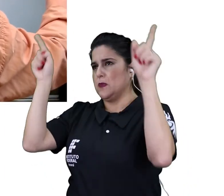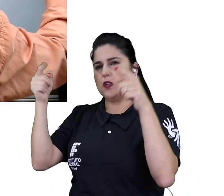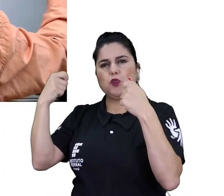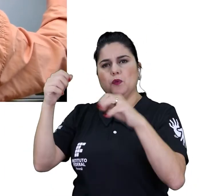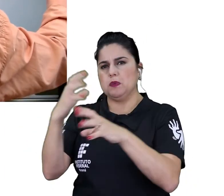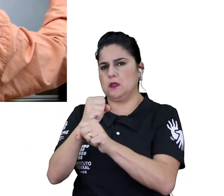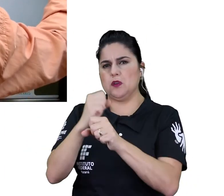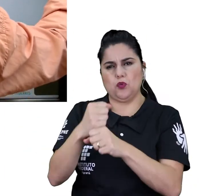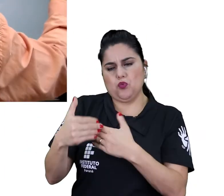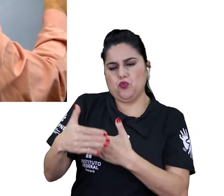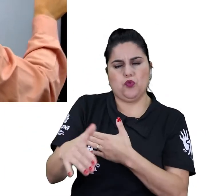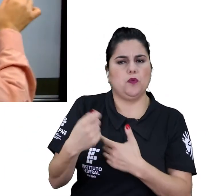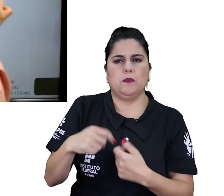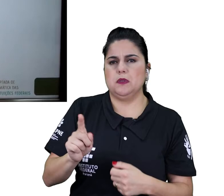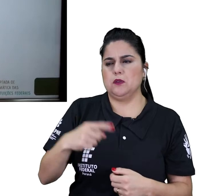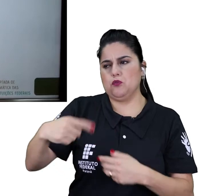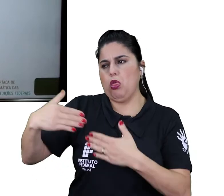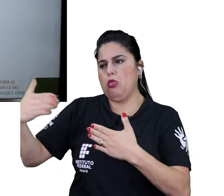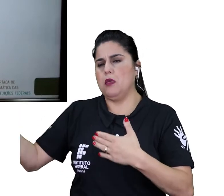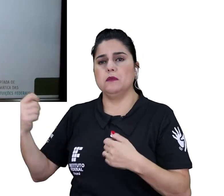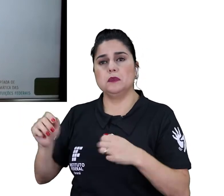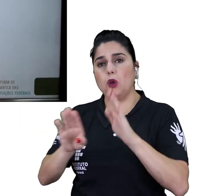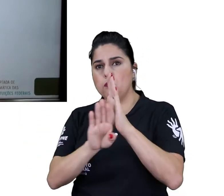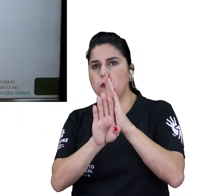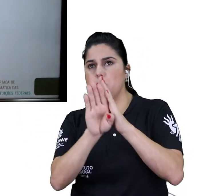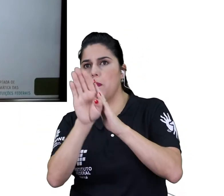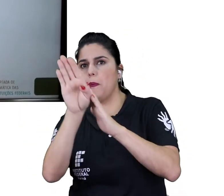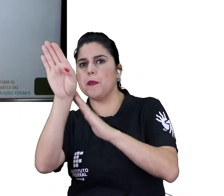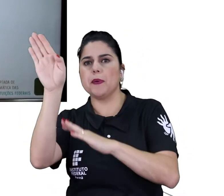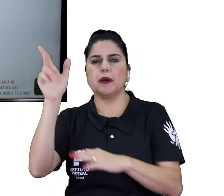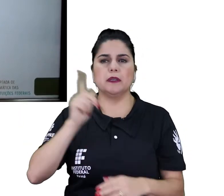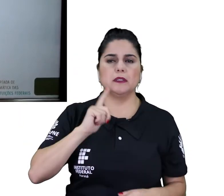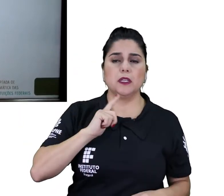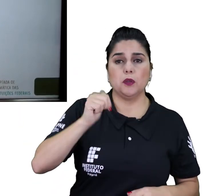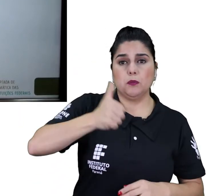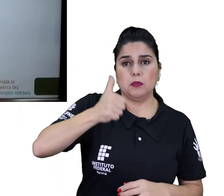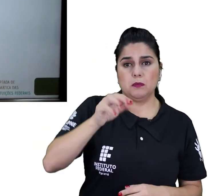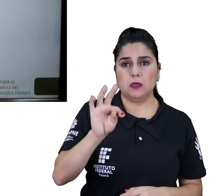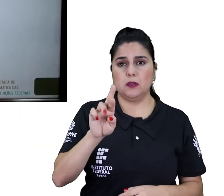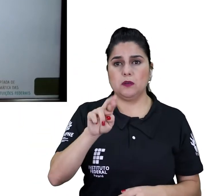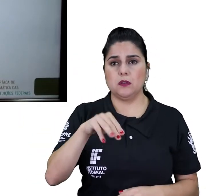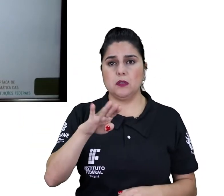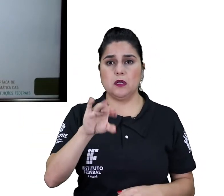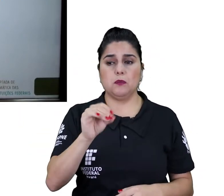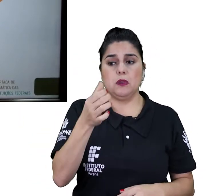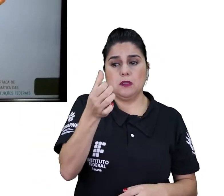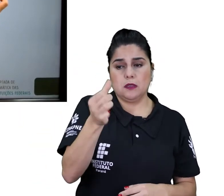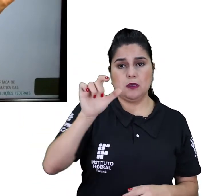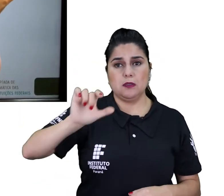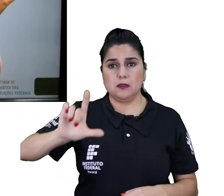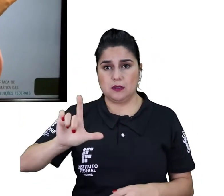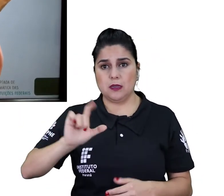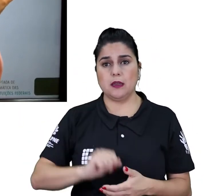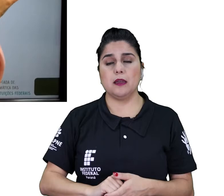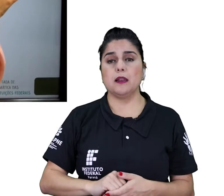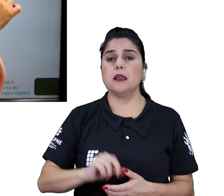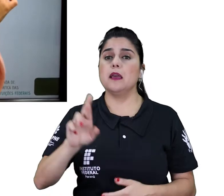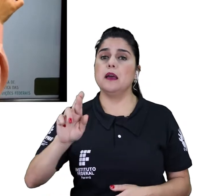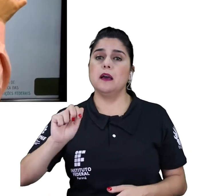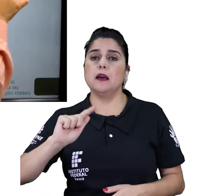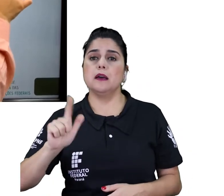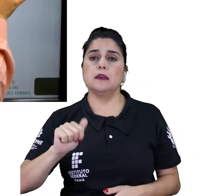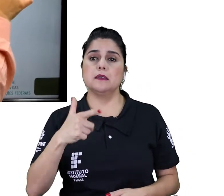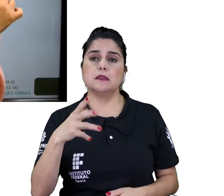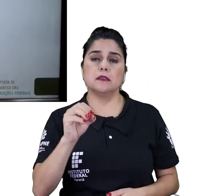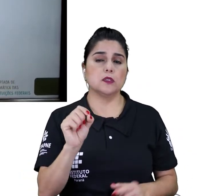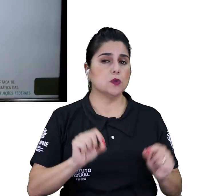precisar calcular os próximos. Eu tenho uma progressão cujo primeiro termo é 6L, e a razão